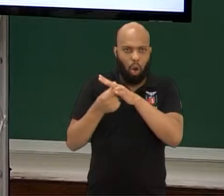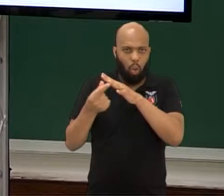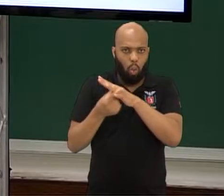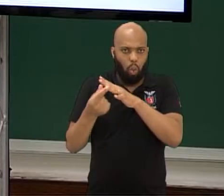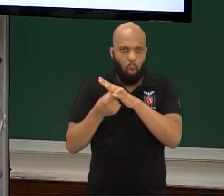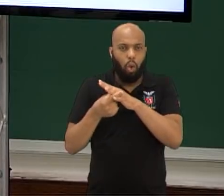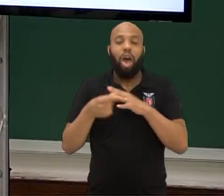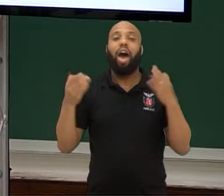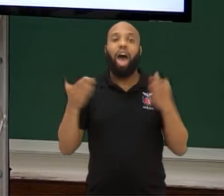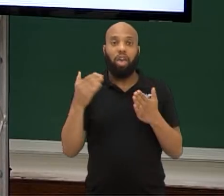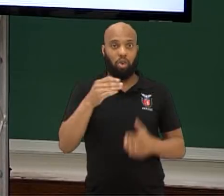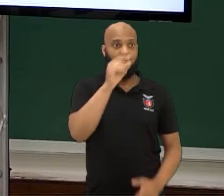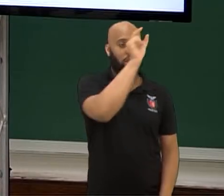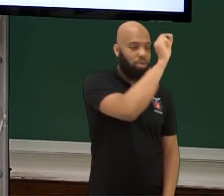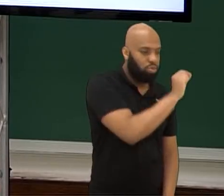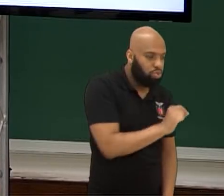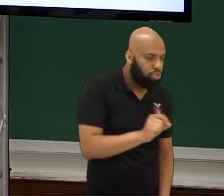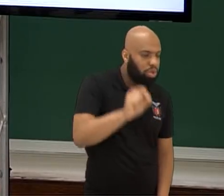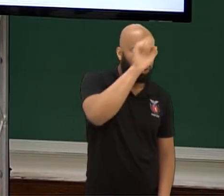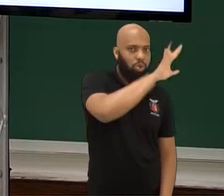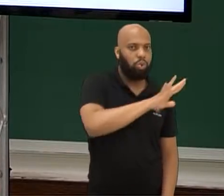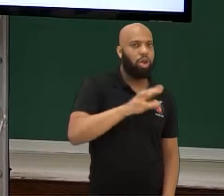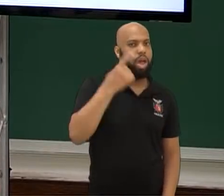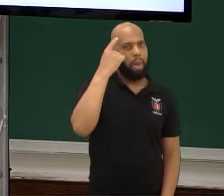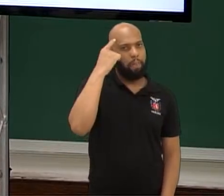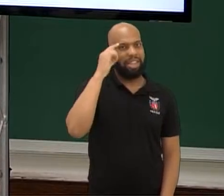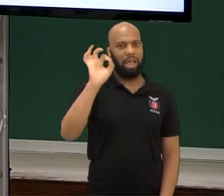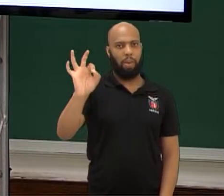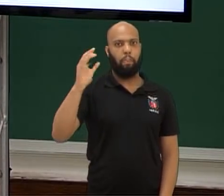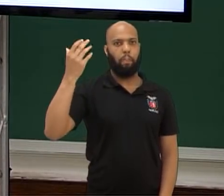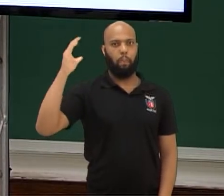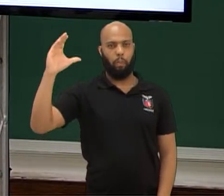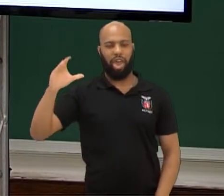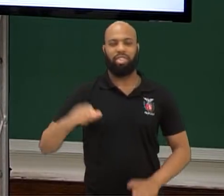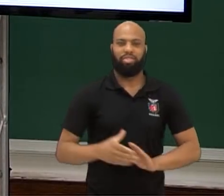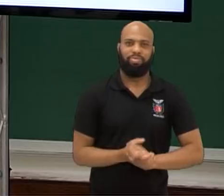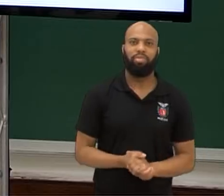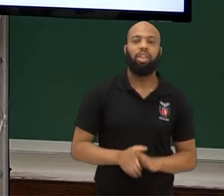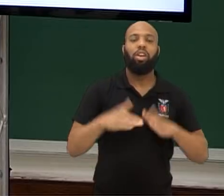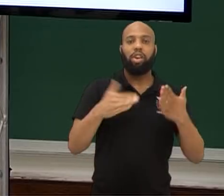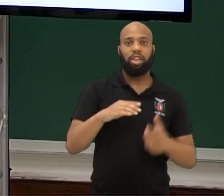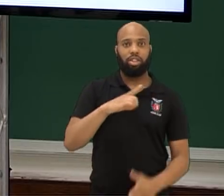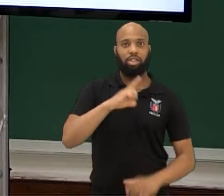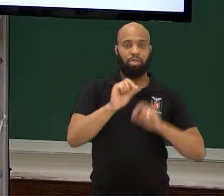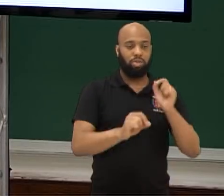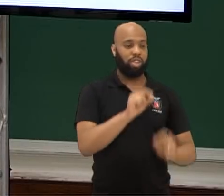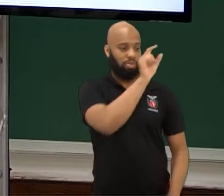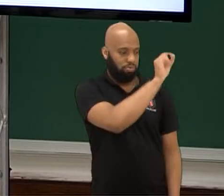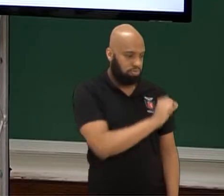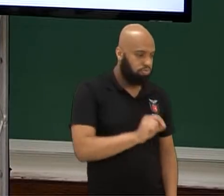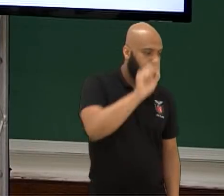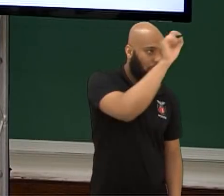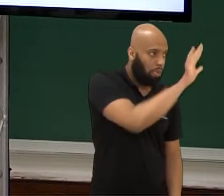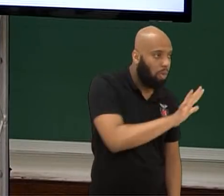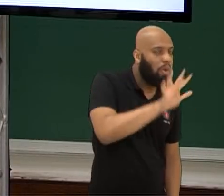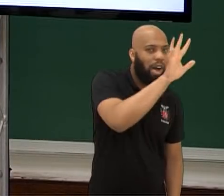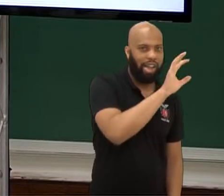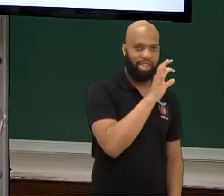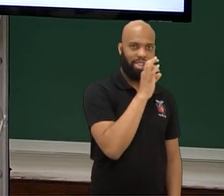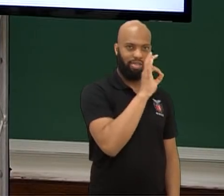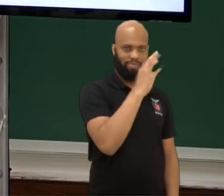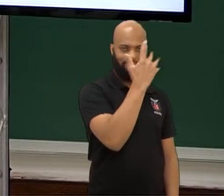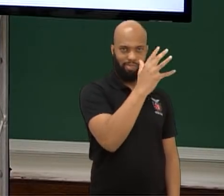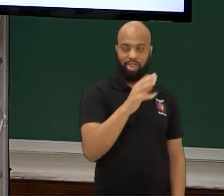Que o seu interior é todo completo. Então, círculo, uma moeda, circunferência,